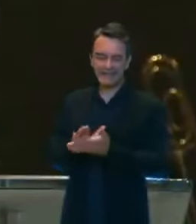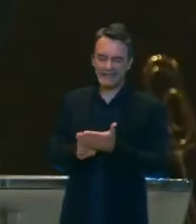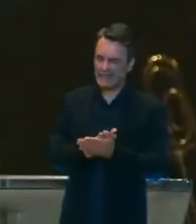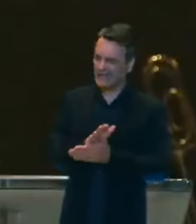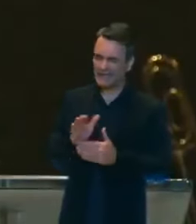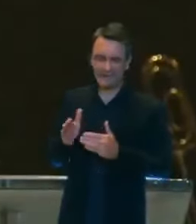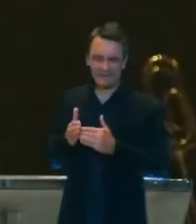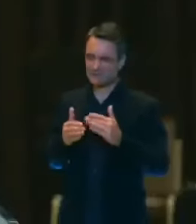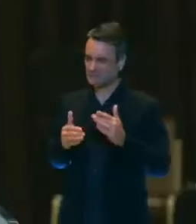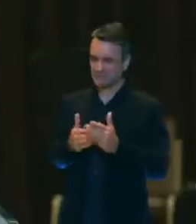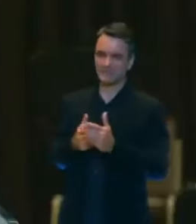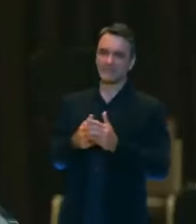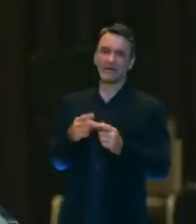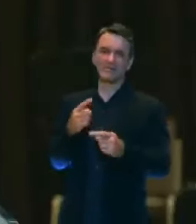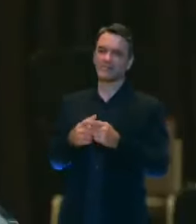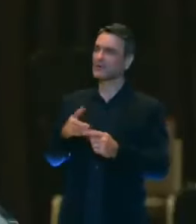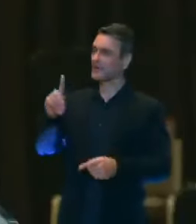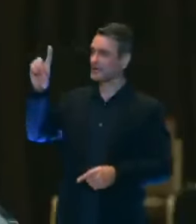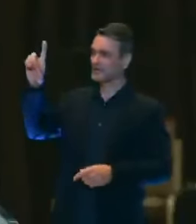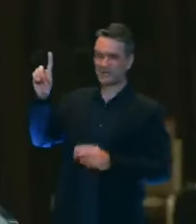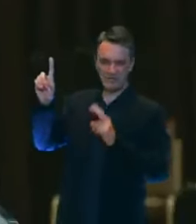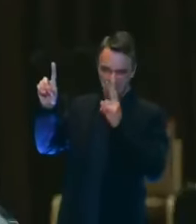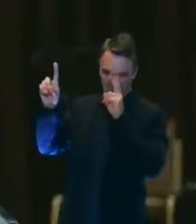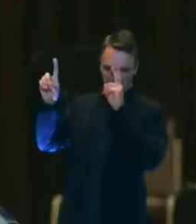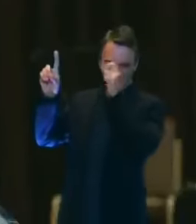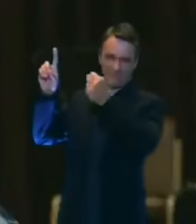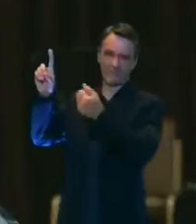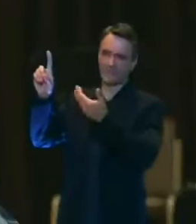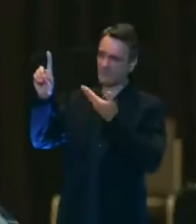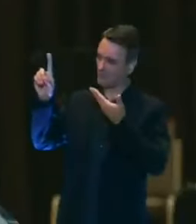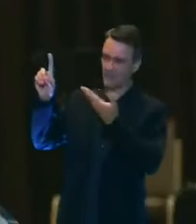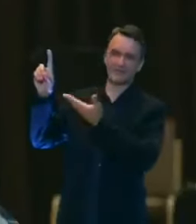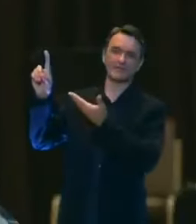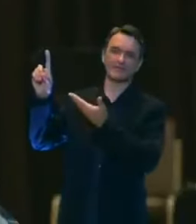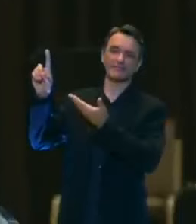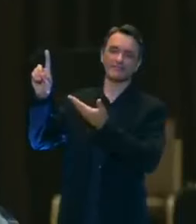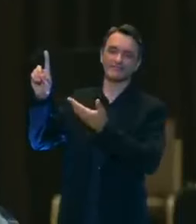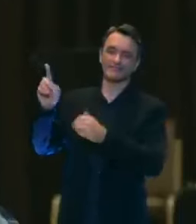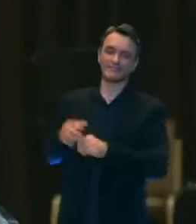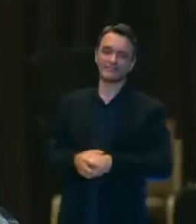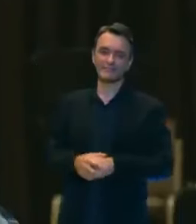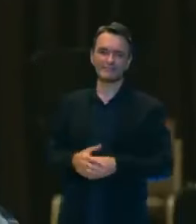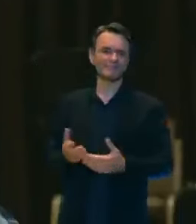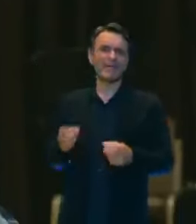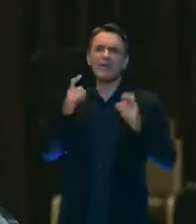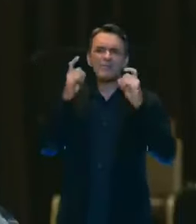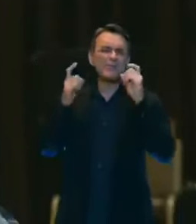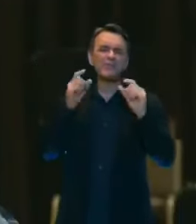possa contra a mão forte do nosso Deus. Você está preocupado com o quê?